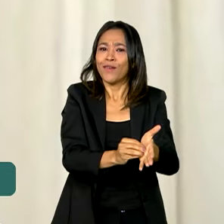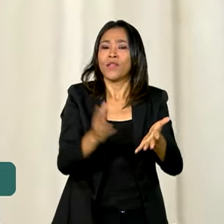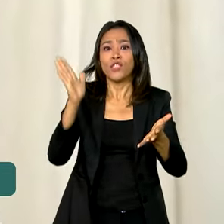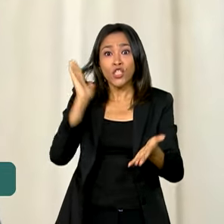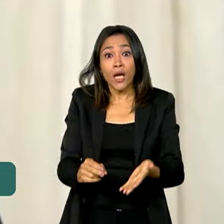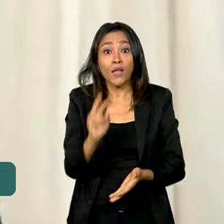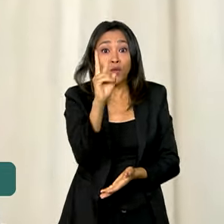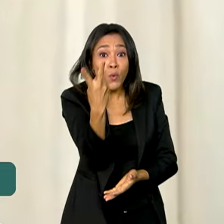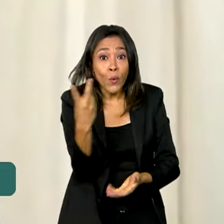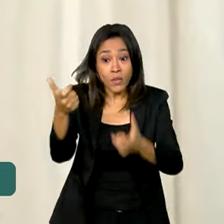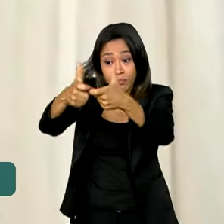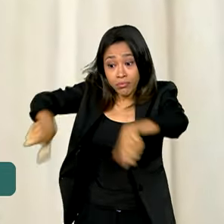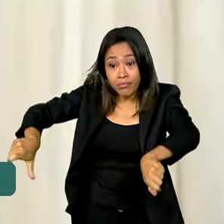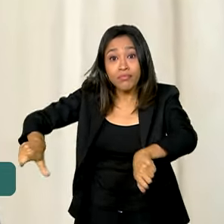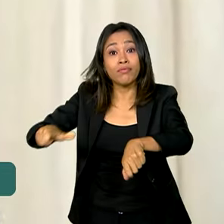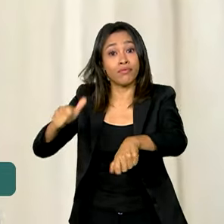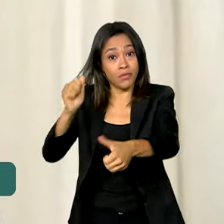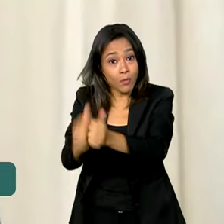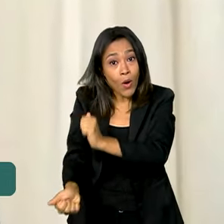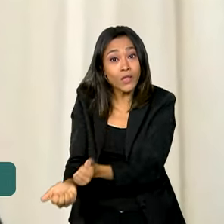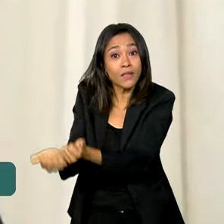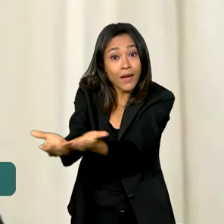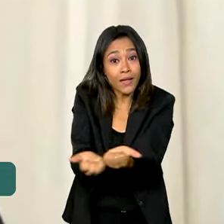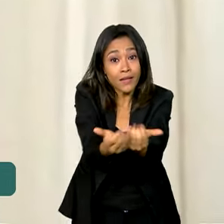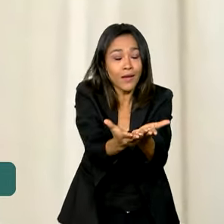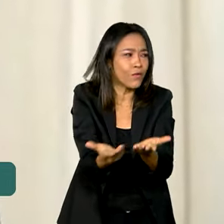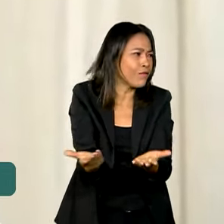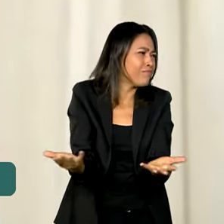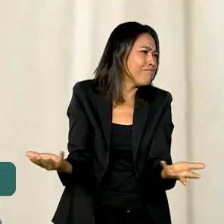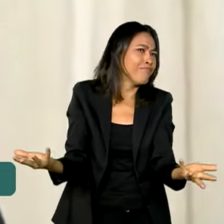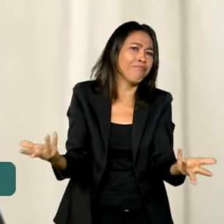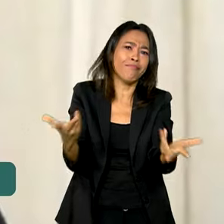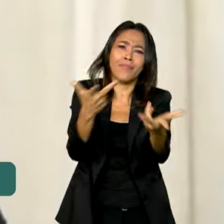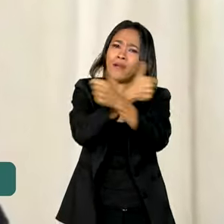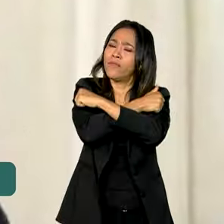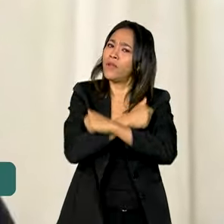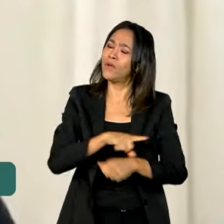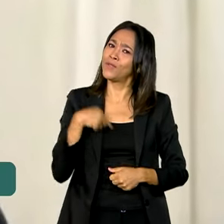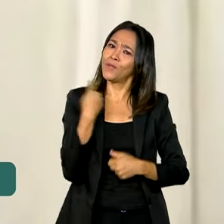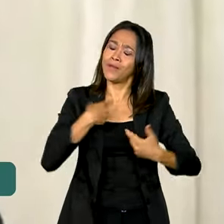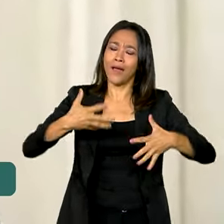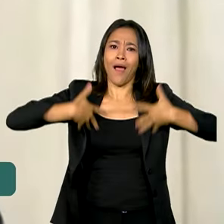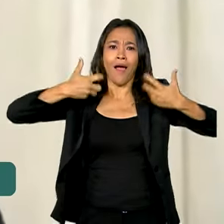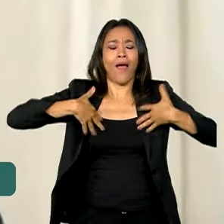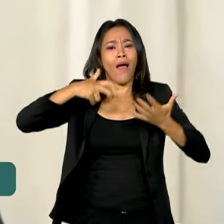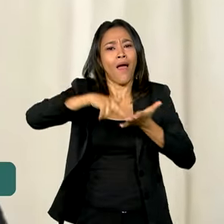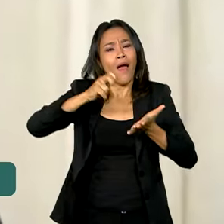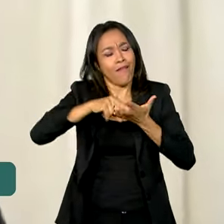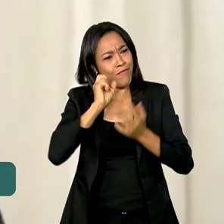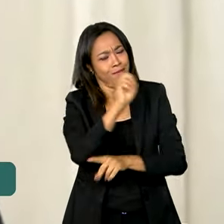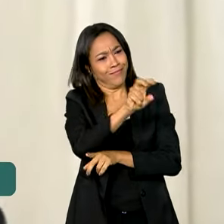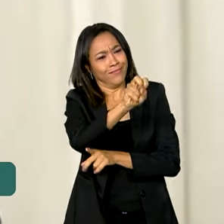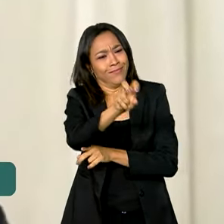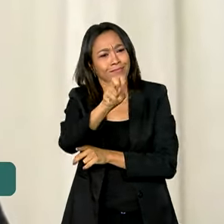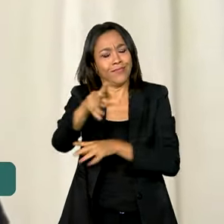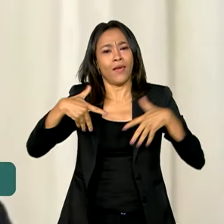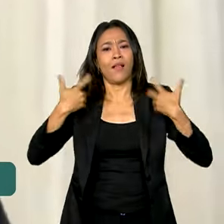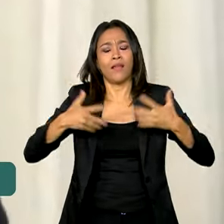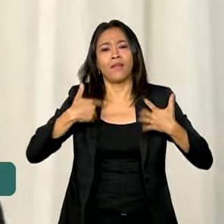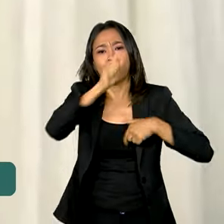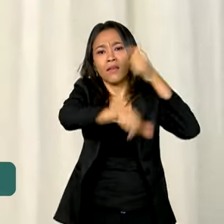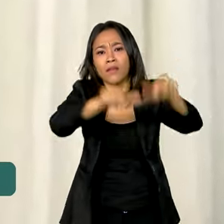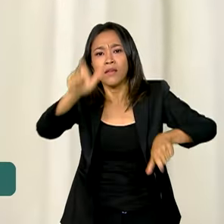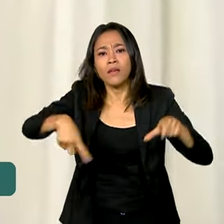ginásios. É fantástico, a gente celebra muito a alegria das pessoas da classe da educação,